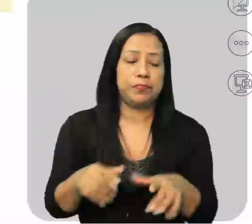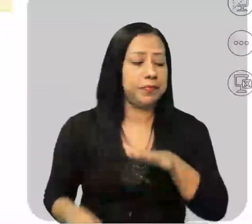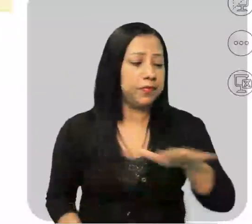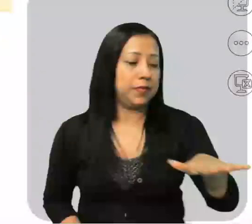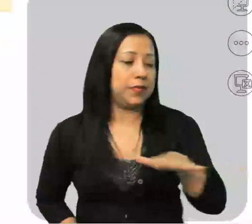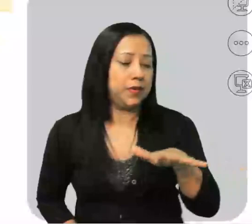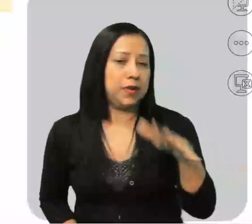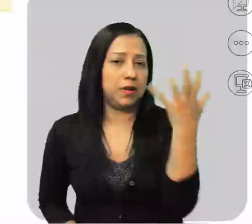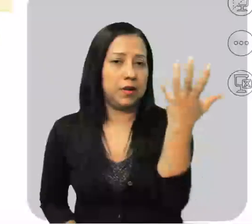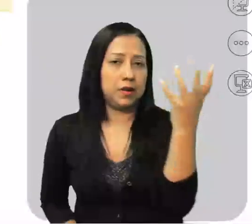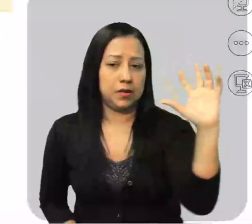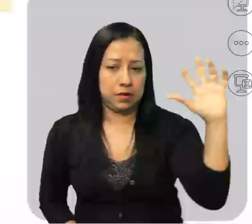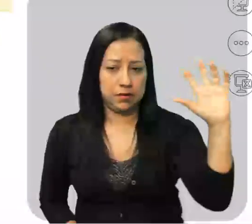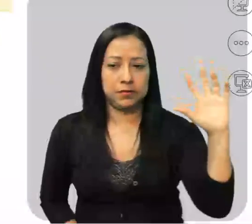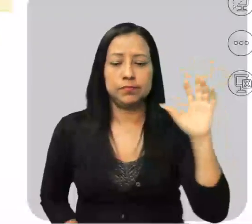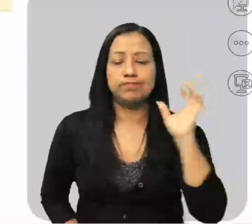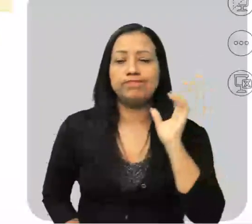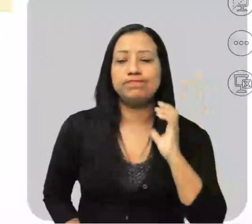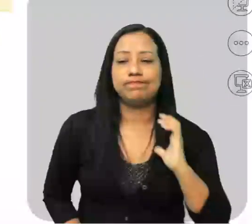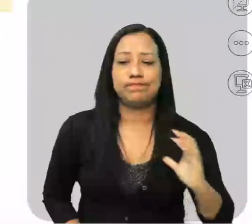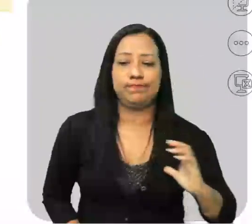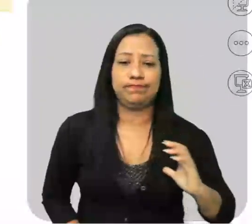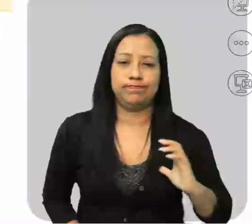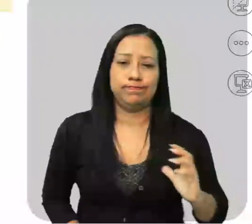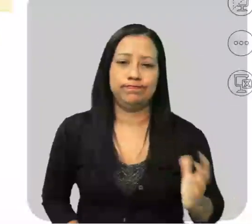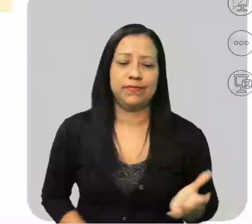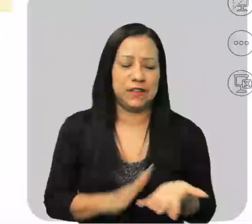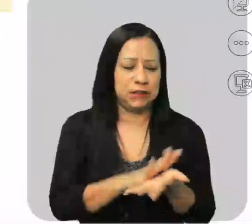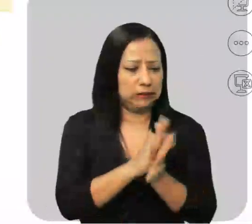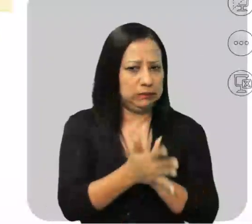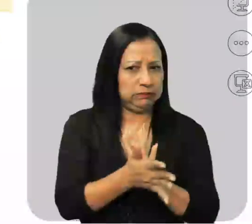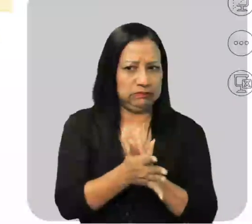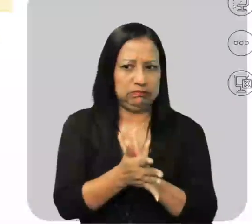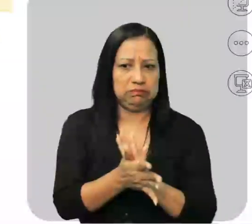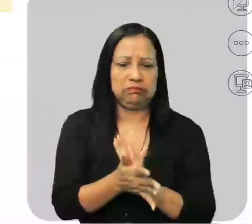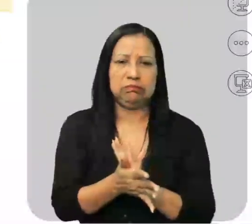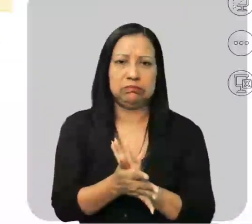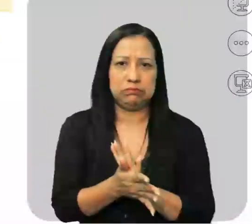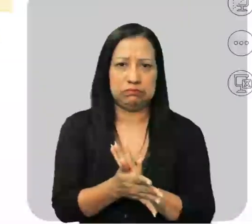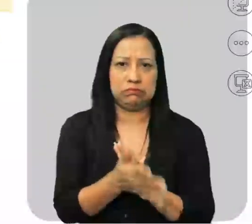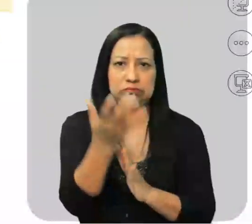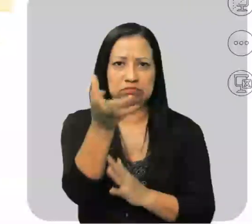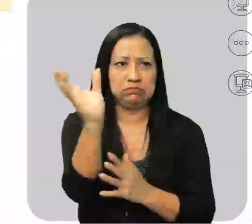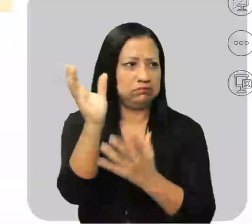verdes e as árvores das cidades são, muitas vezes,